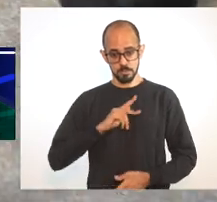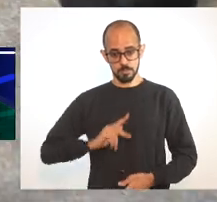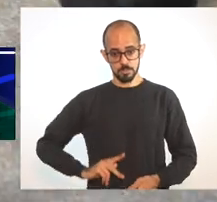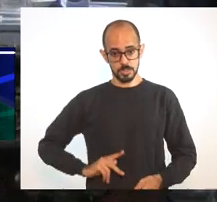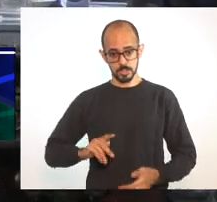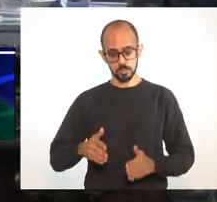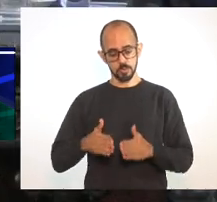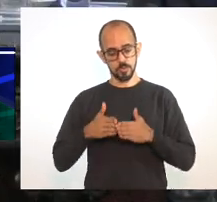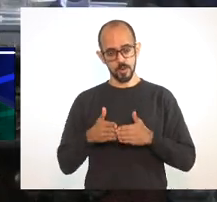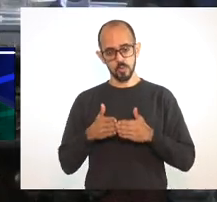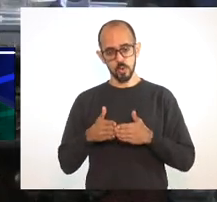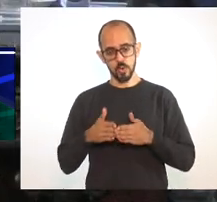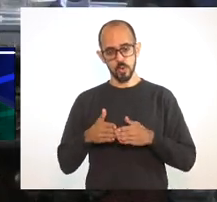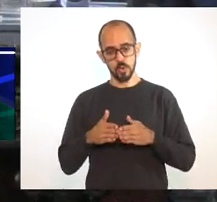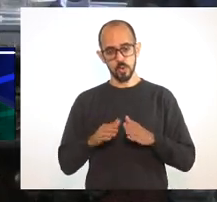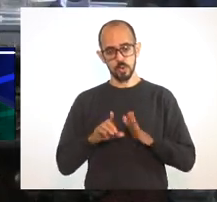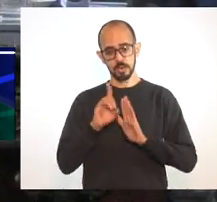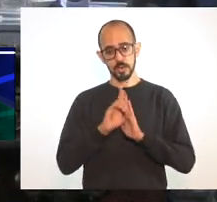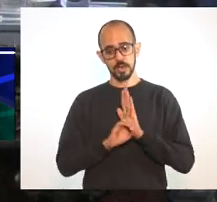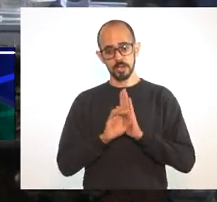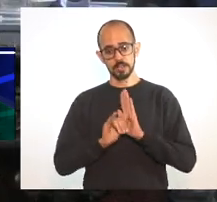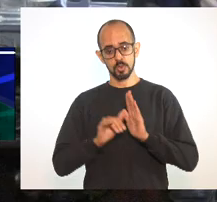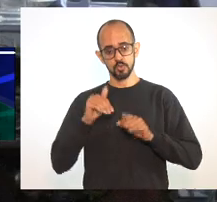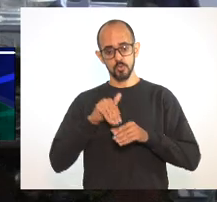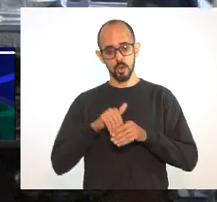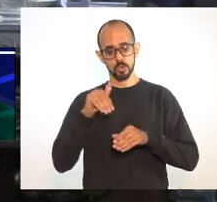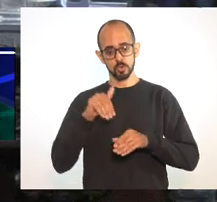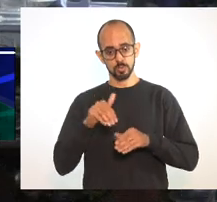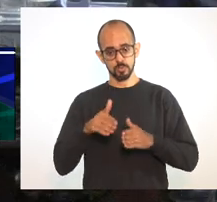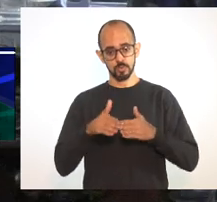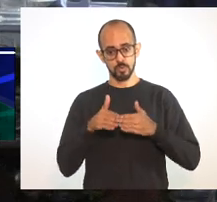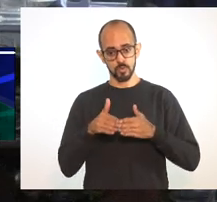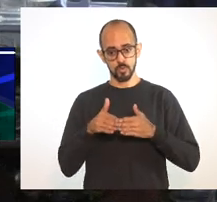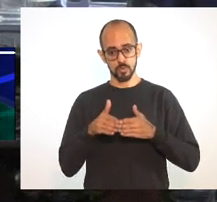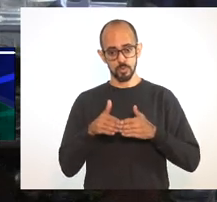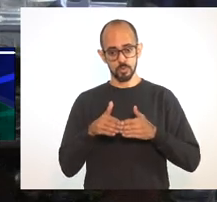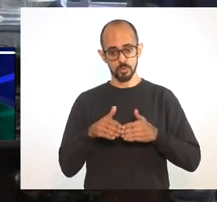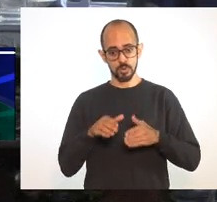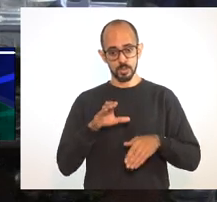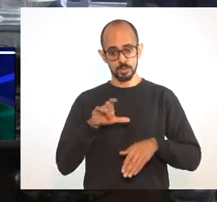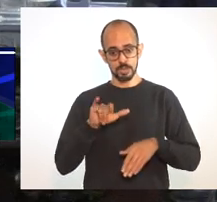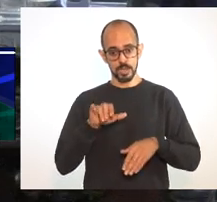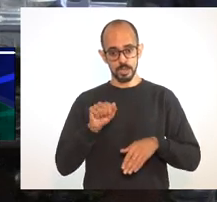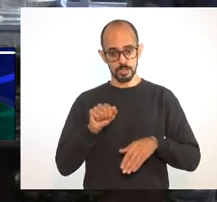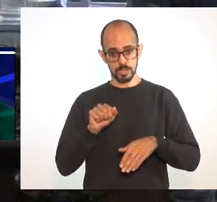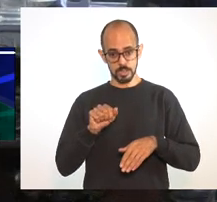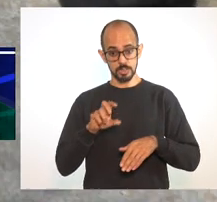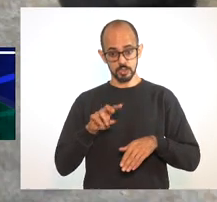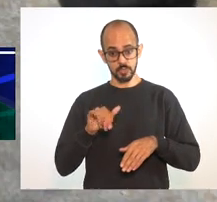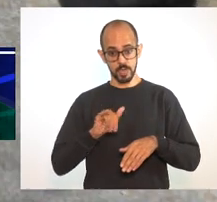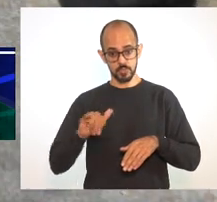voto, por gentileza. Deputada Célia, nós vamos dar o final, tá? Só falta mais um aqui.